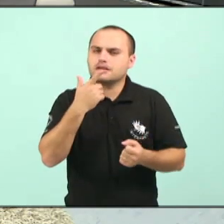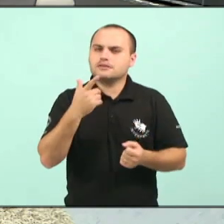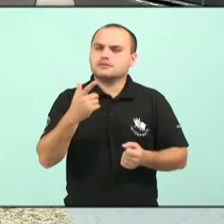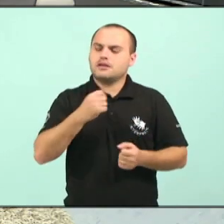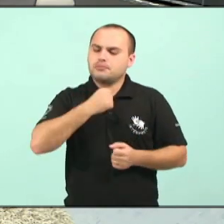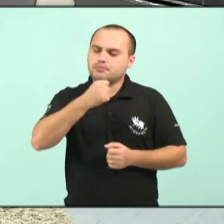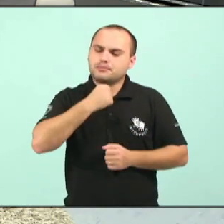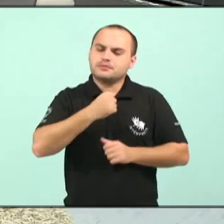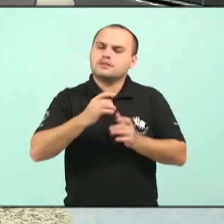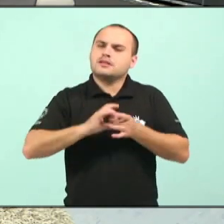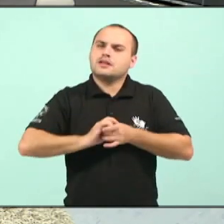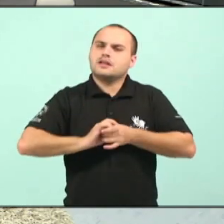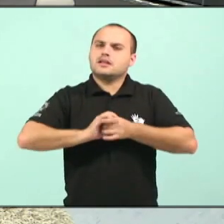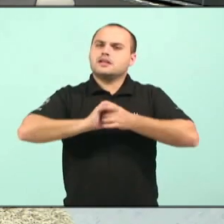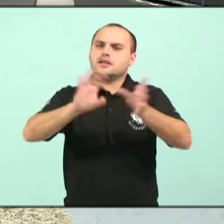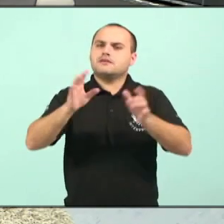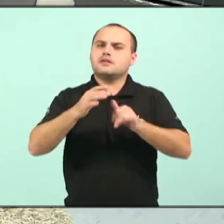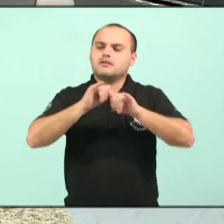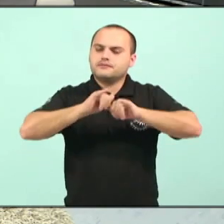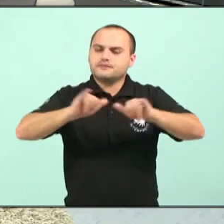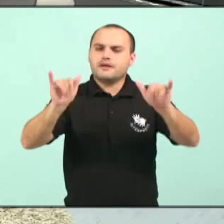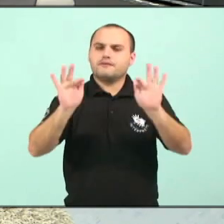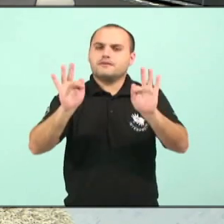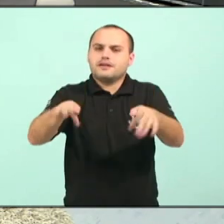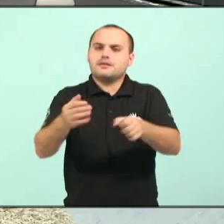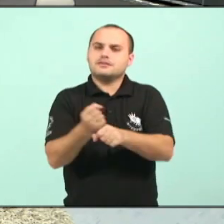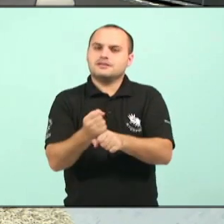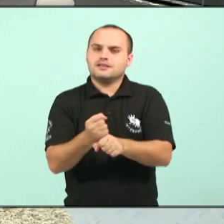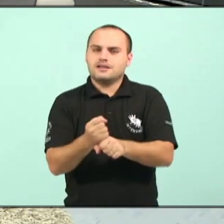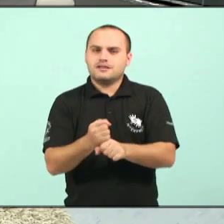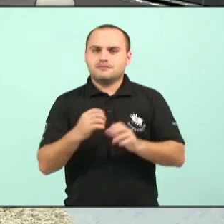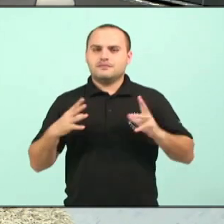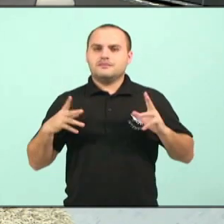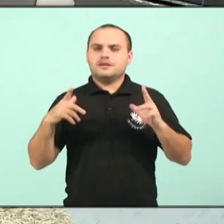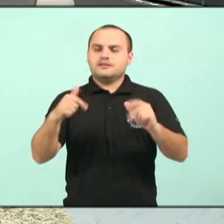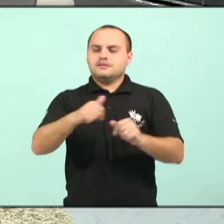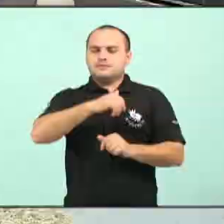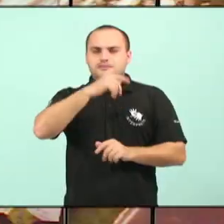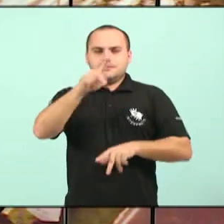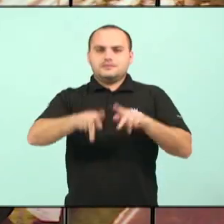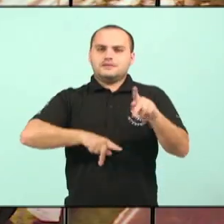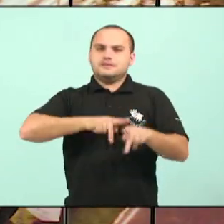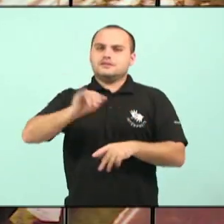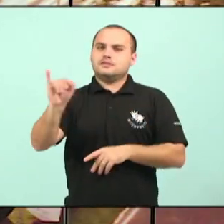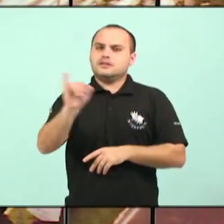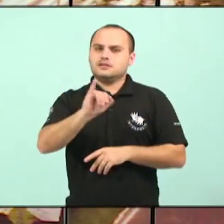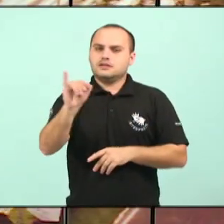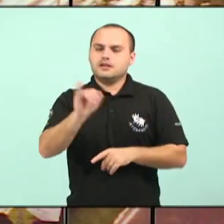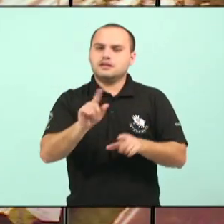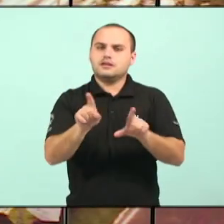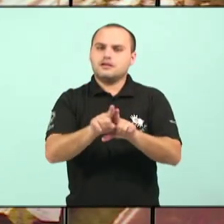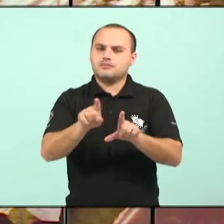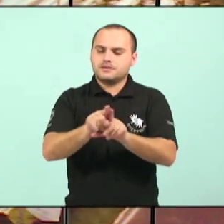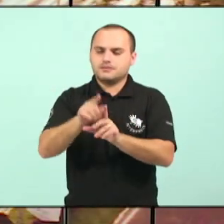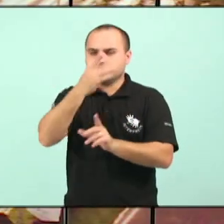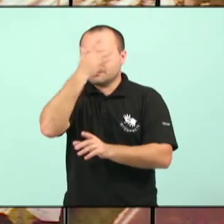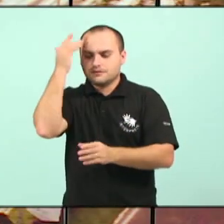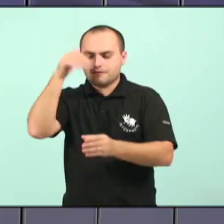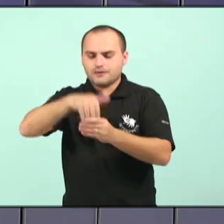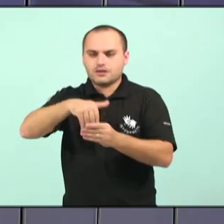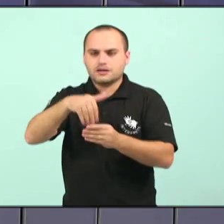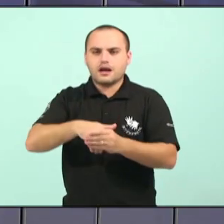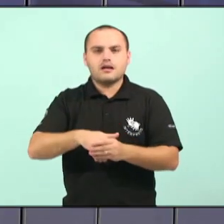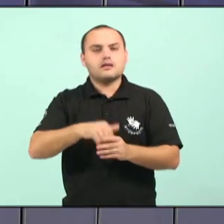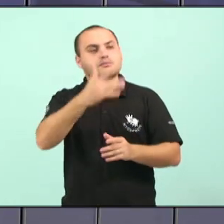sua mensagem de final de ano, para todos os nossos itajaienses, para os seus eleitores, para aqueles que não votaram